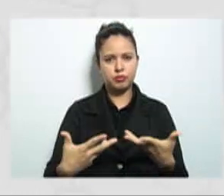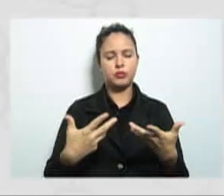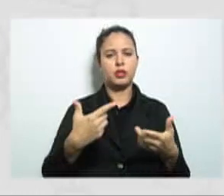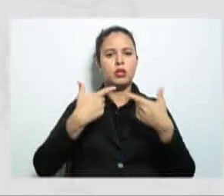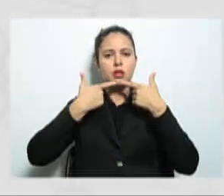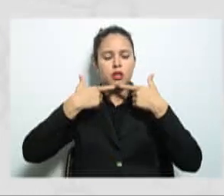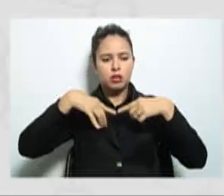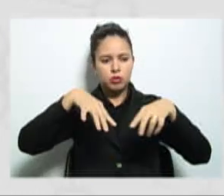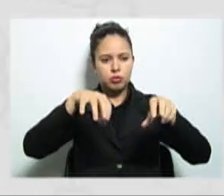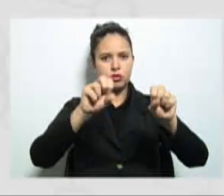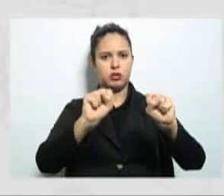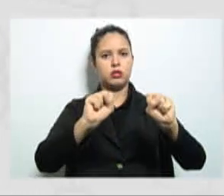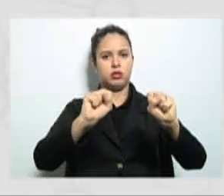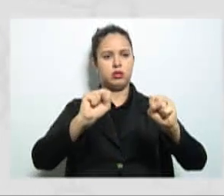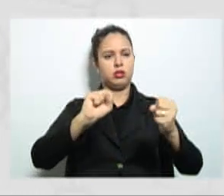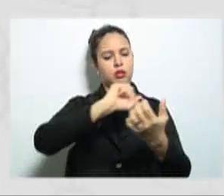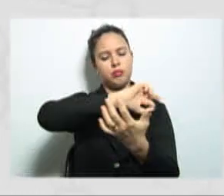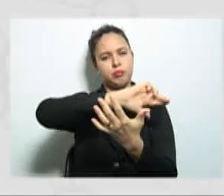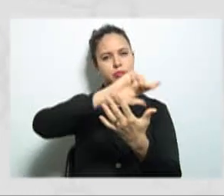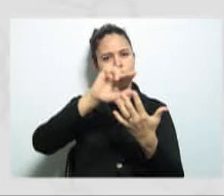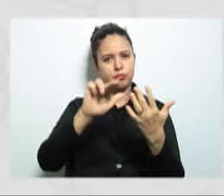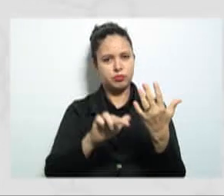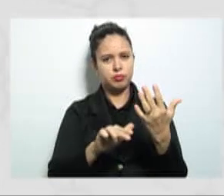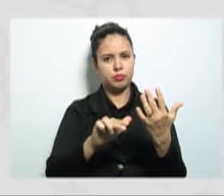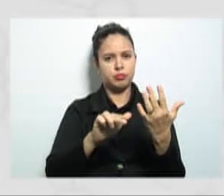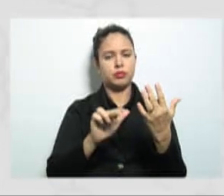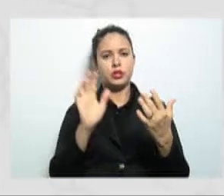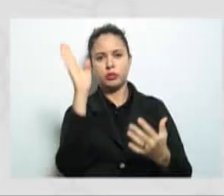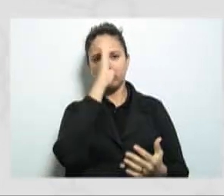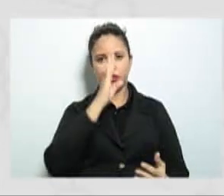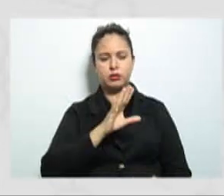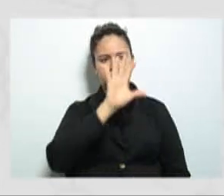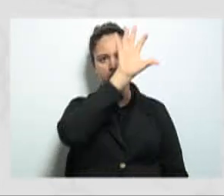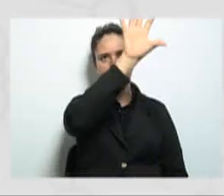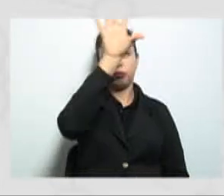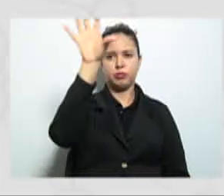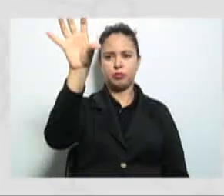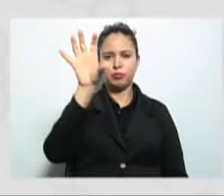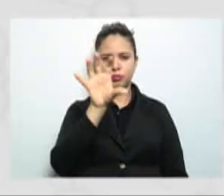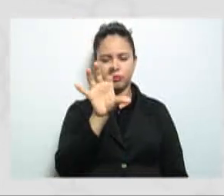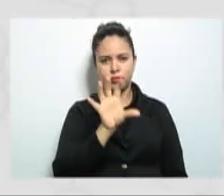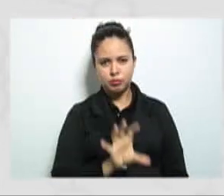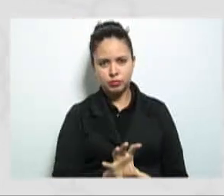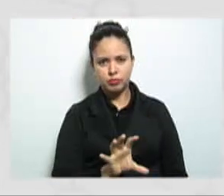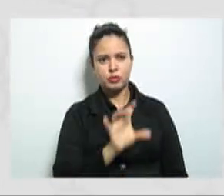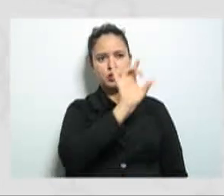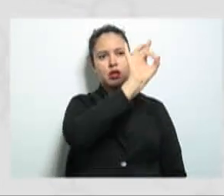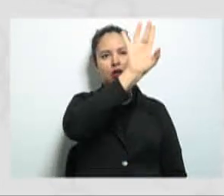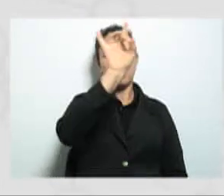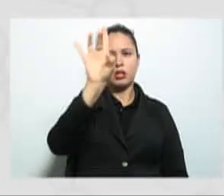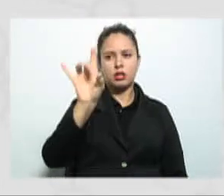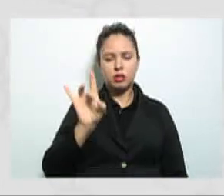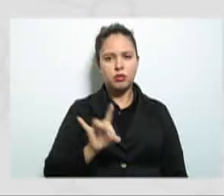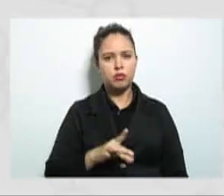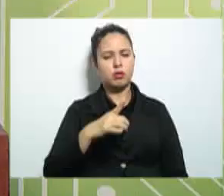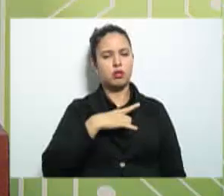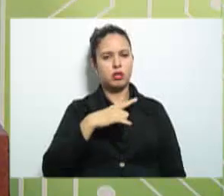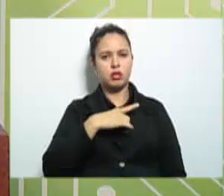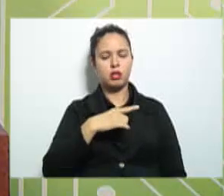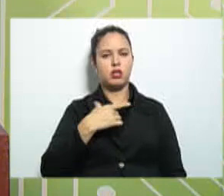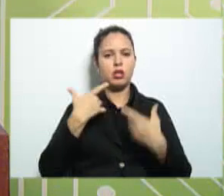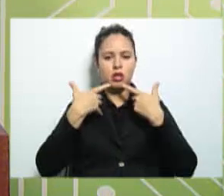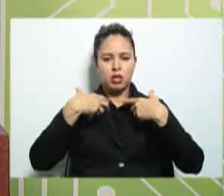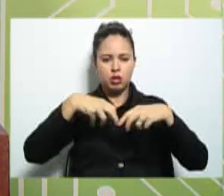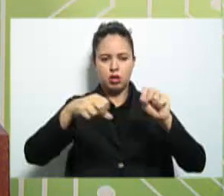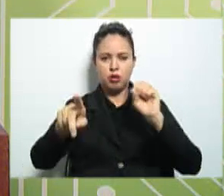cada região tem a sua maneira própria de se comunicar. E aí, inclusive, vocês estão fazendo um trabalho, eu queria parabenizar, já recebi